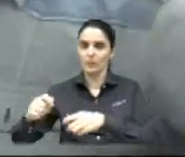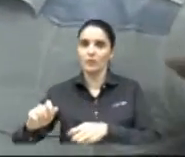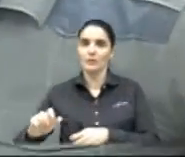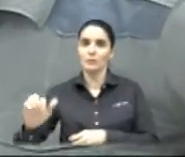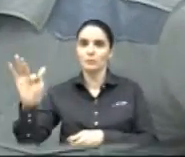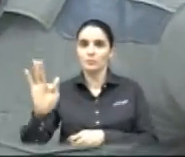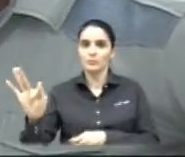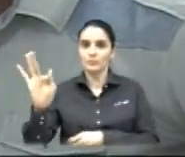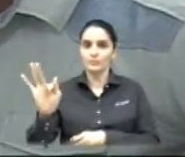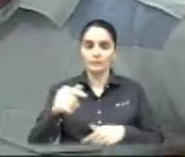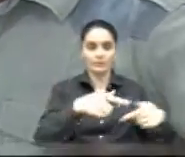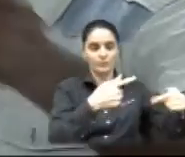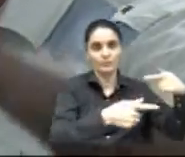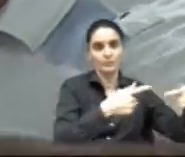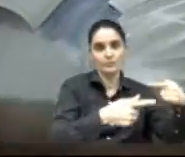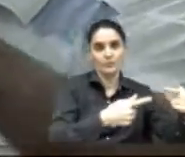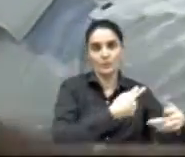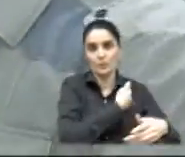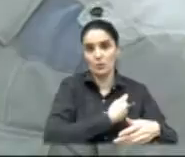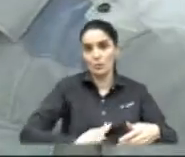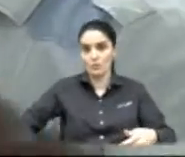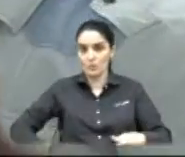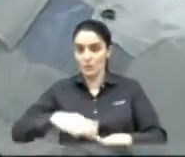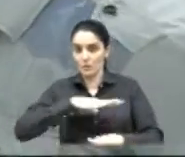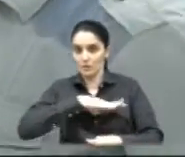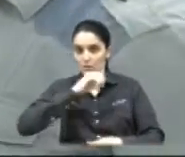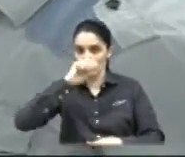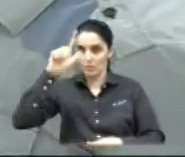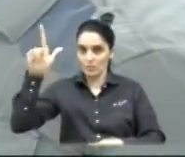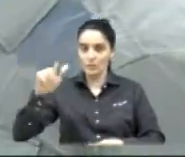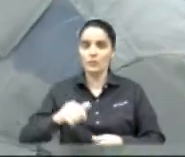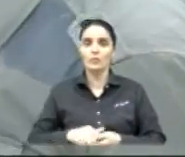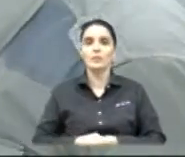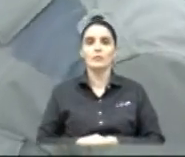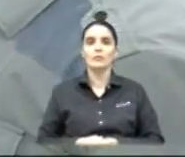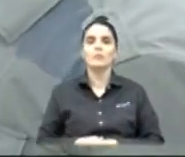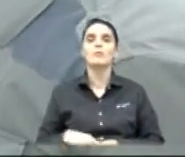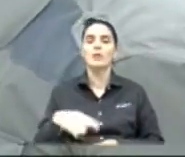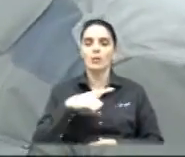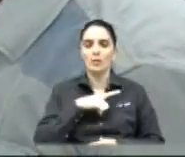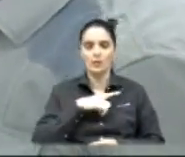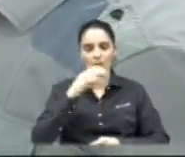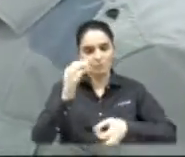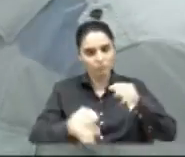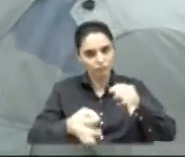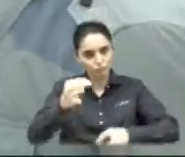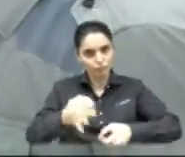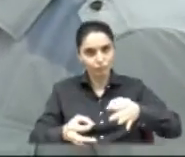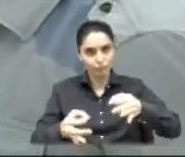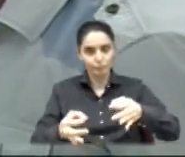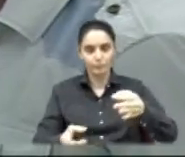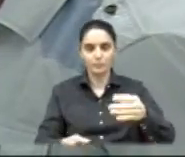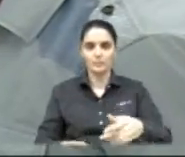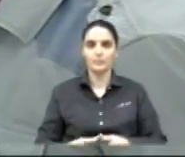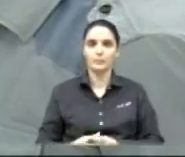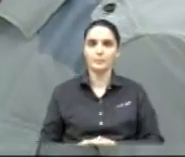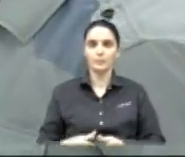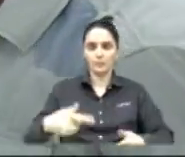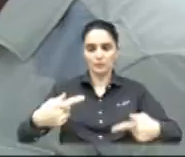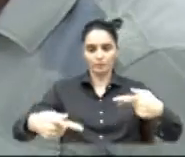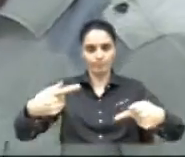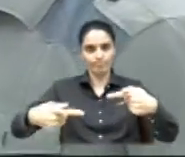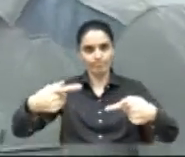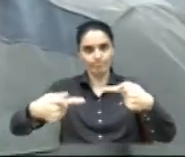governo municipal. Ainda hoje há um litígio, uma disputa judicial.